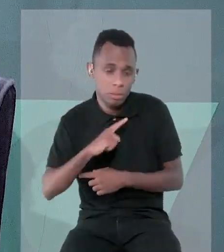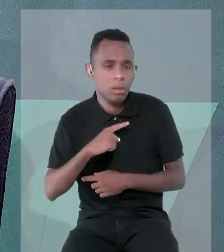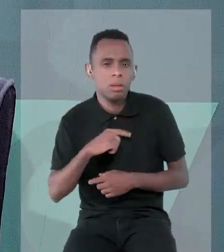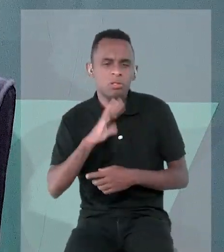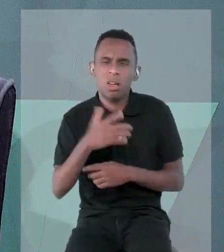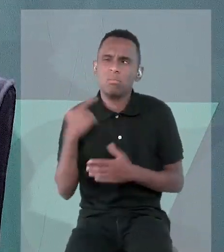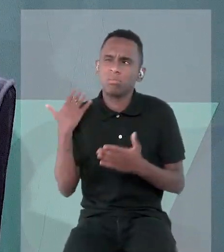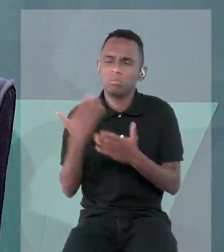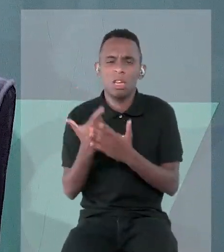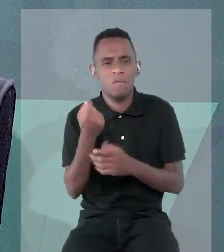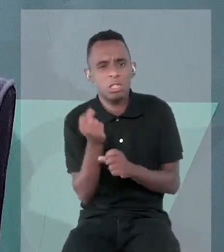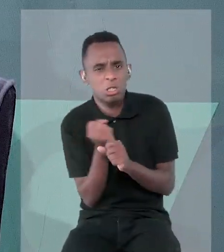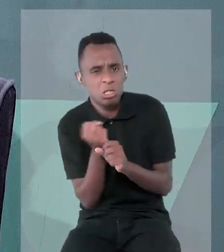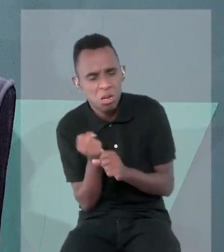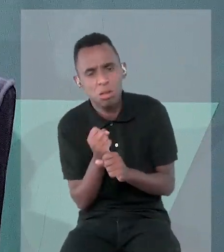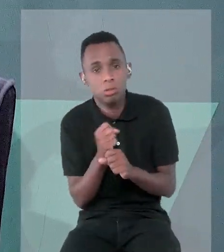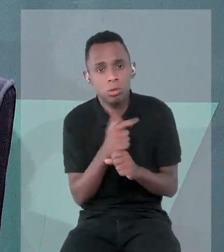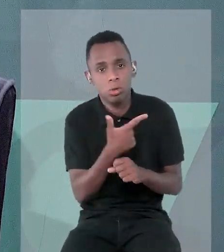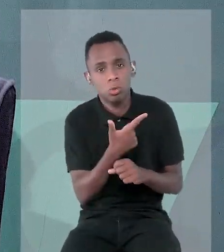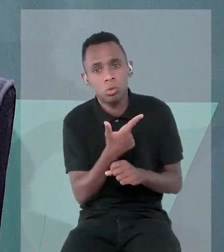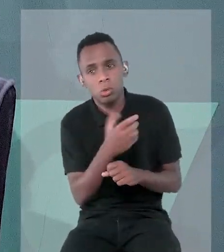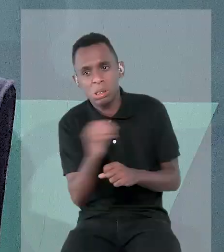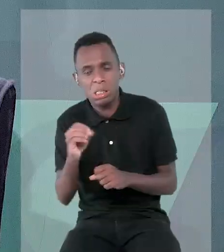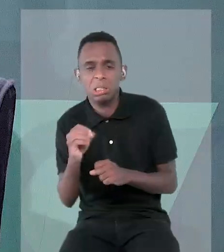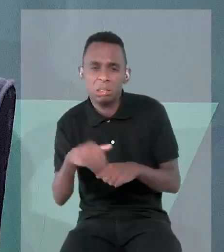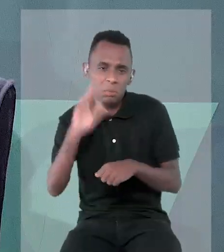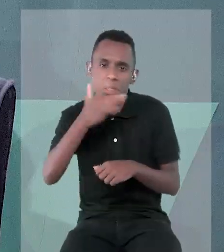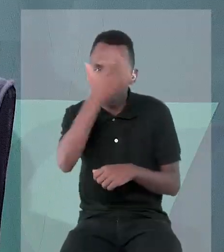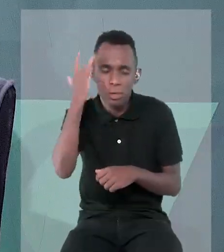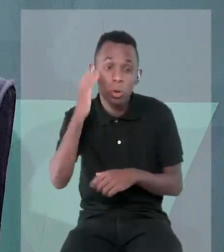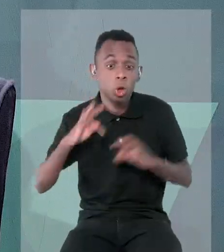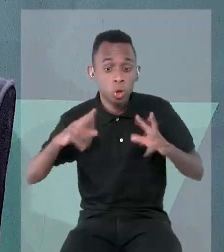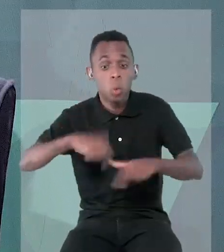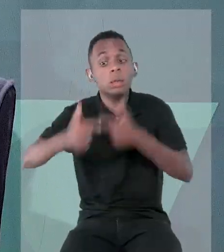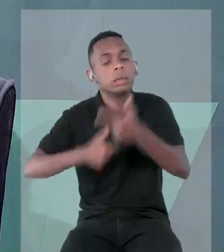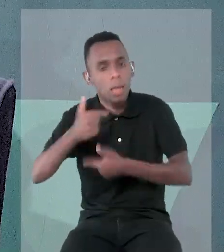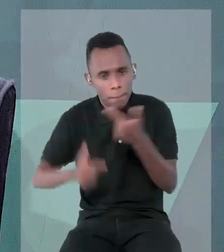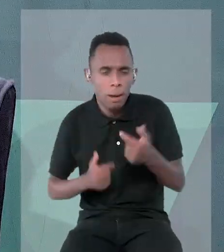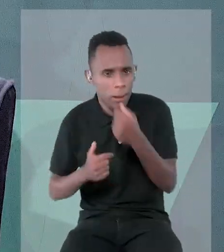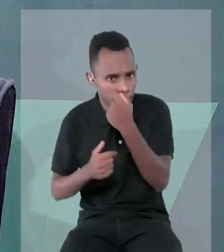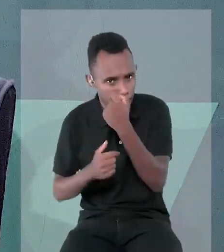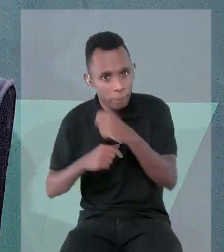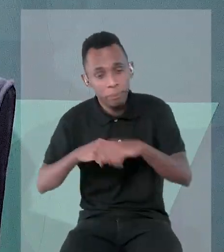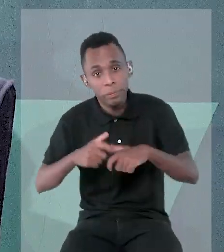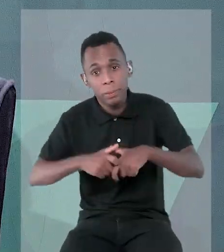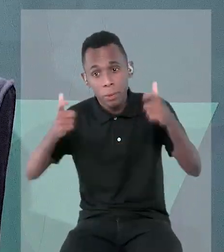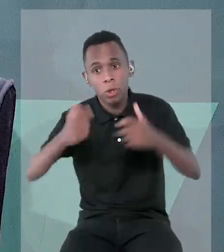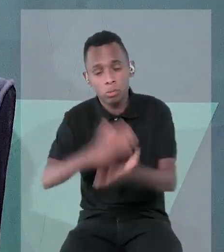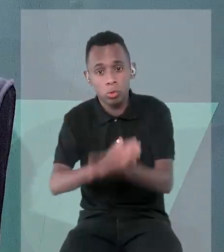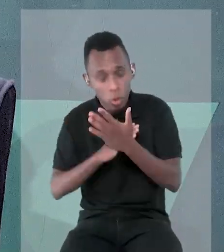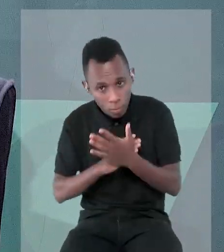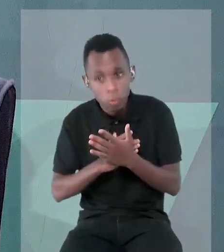eu acho, mais de 20 anos, são 200 e poucas pessoas que foram formadas, todas trabalham, uma grande parte dos nossos